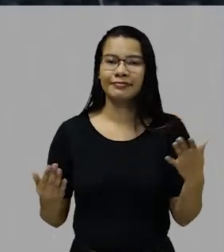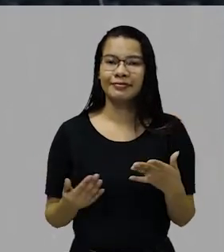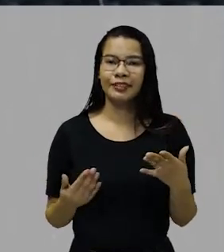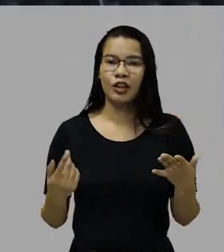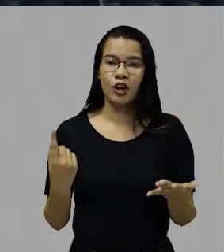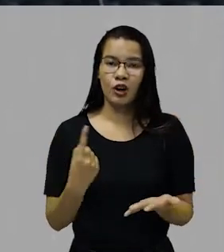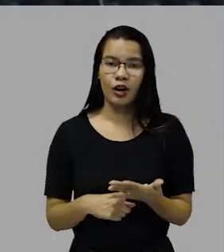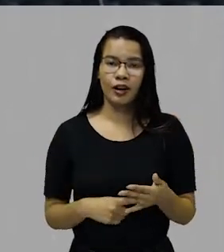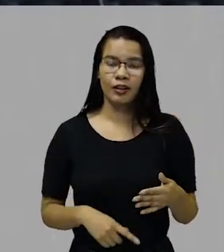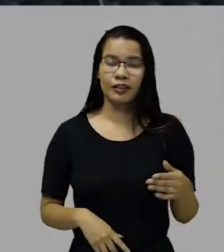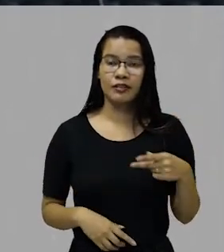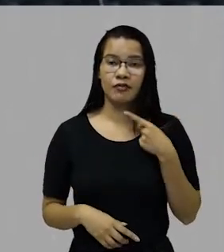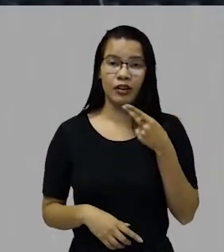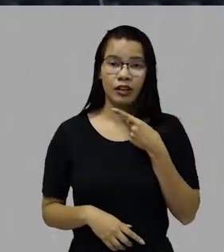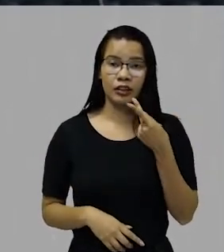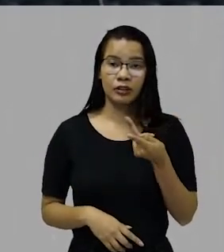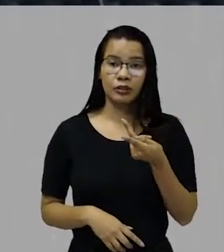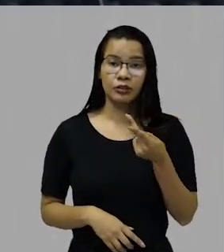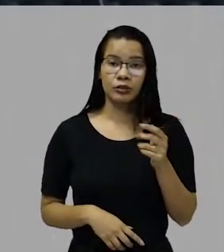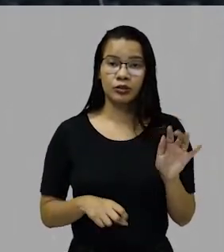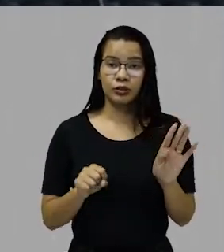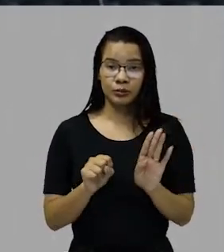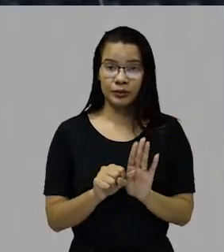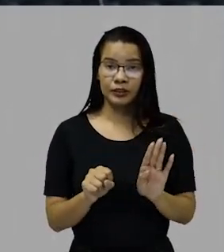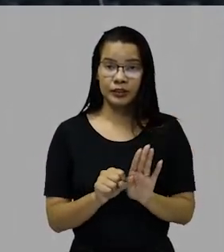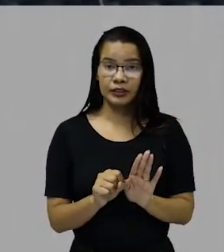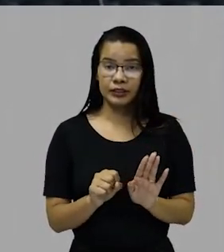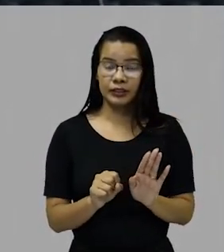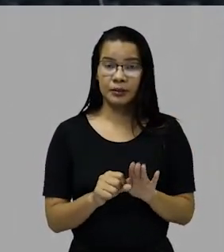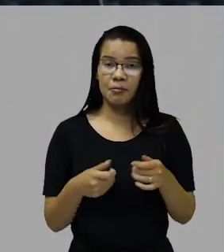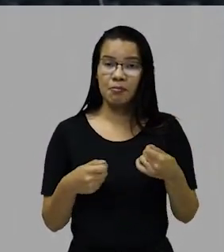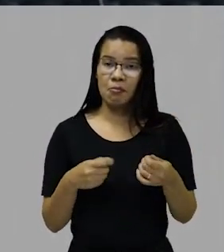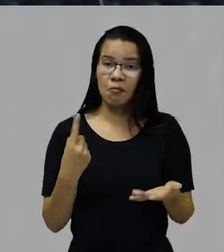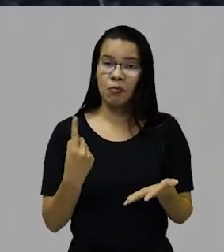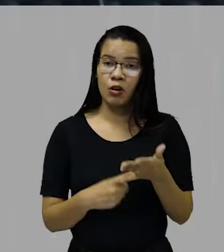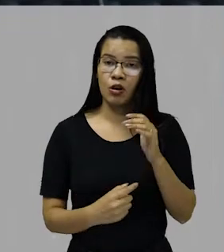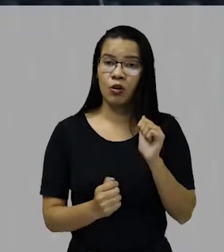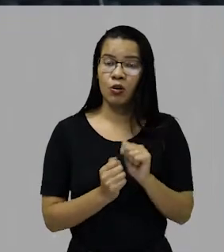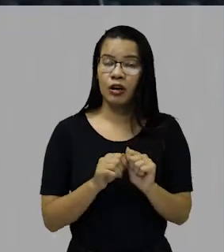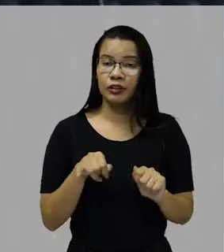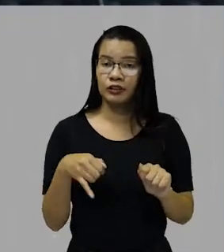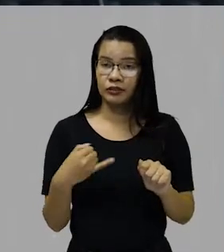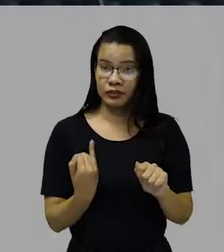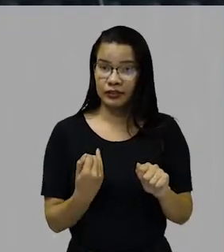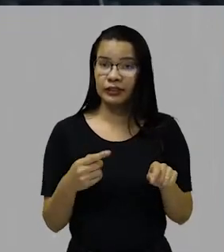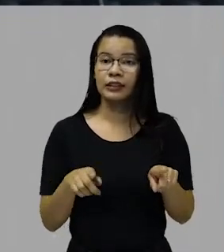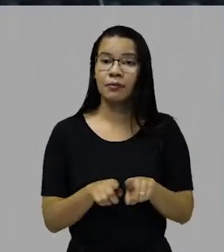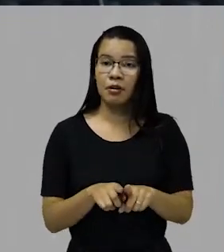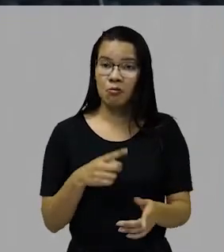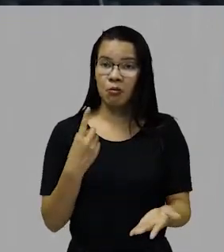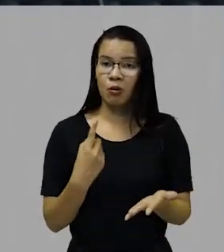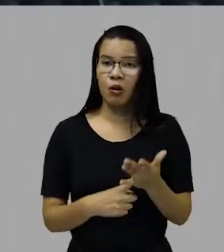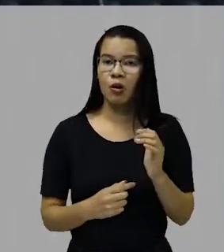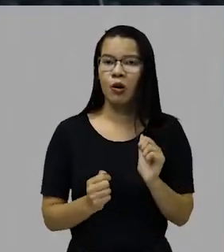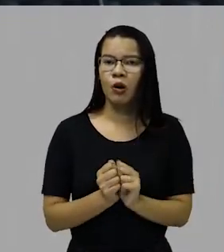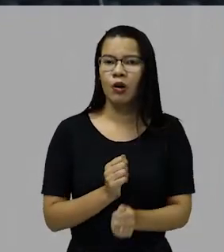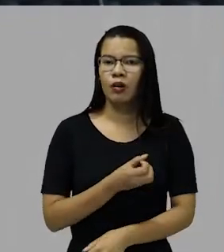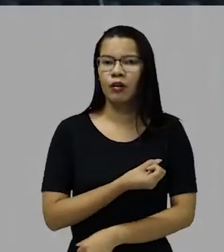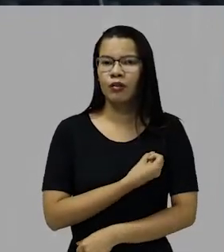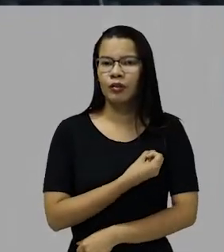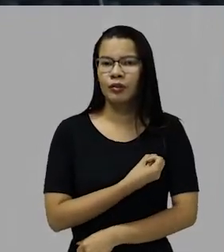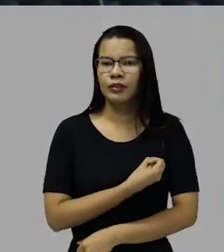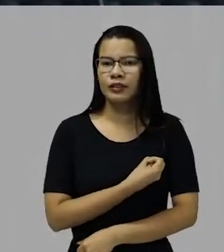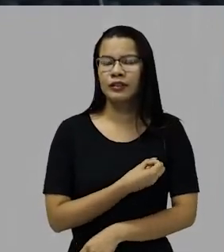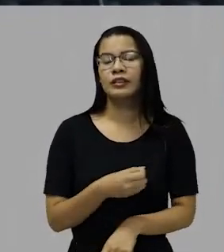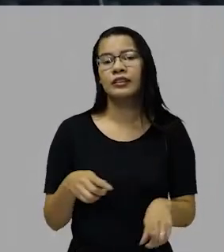né? Falamos do substantivo, que tem que concordar com o adjetivo, tem que concordar com o numeral e tem que